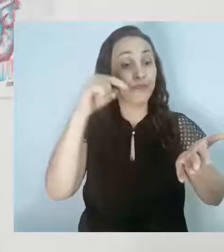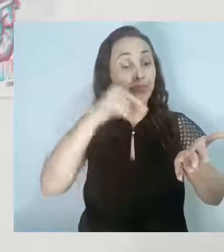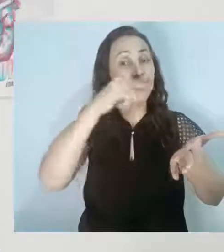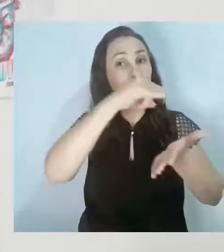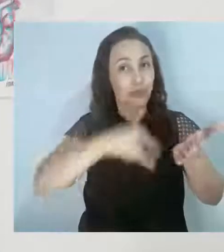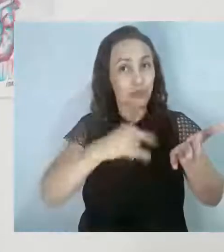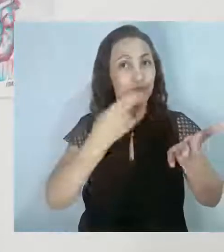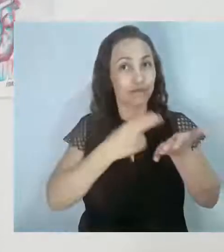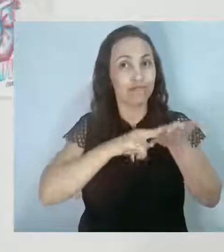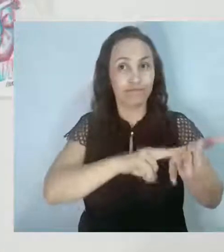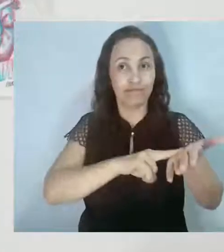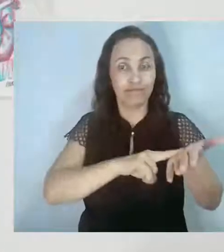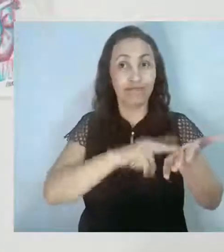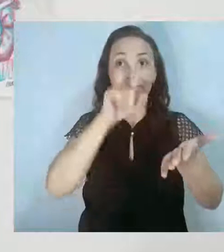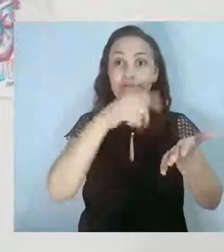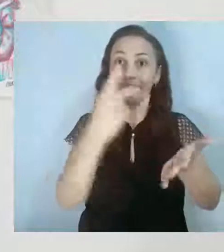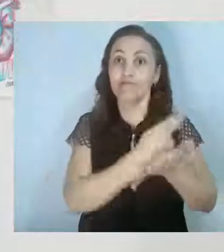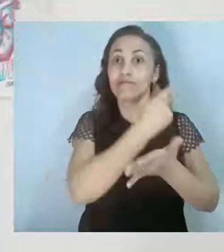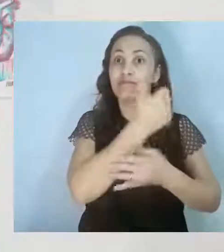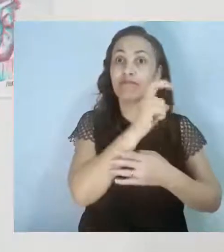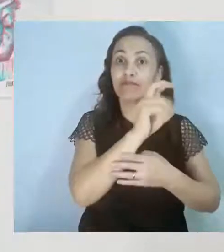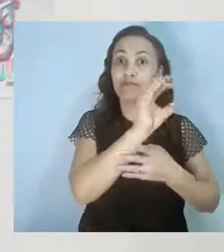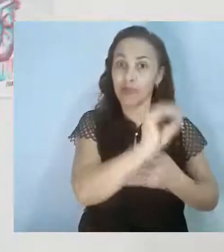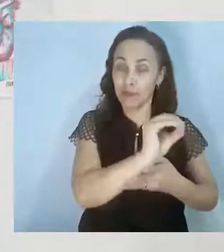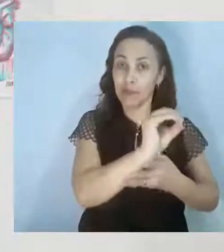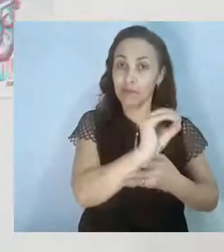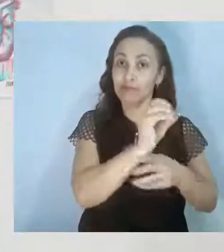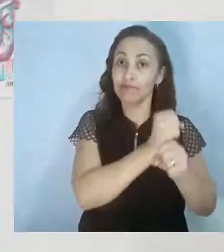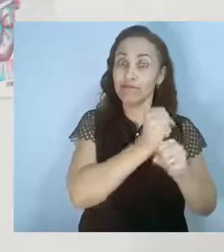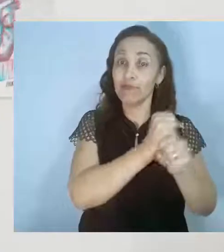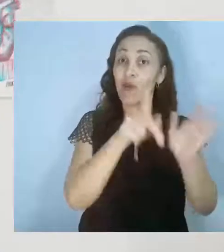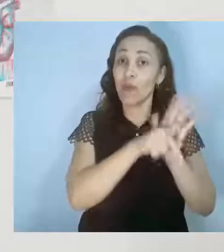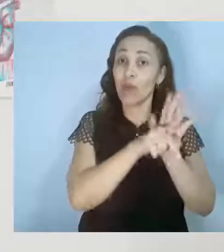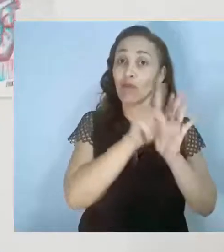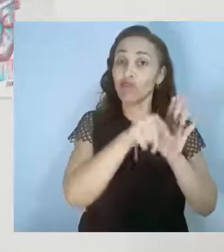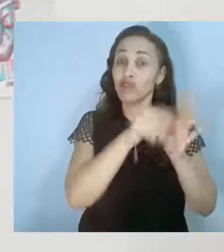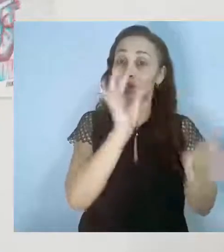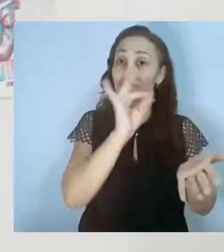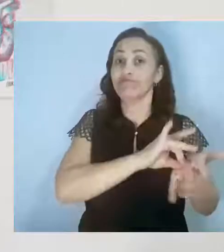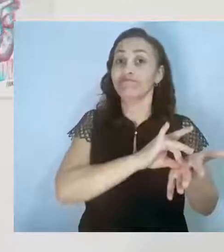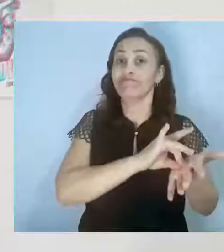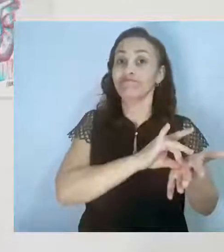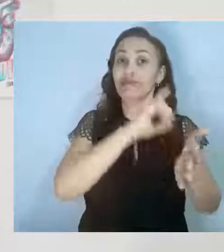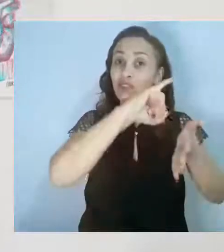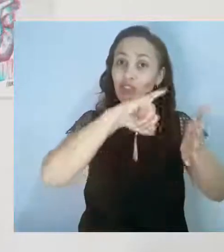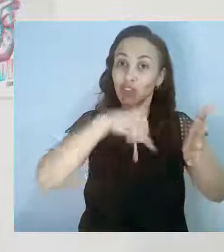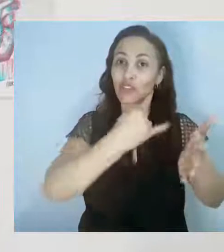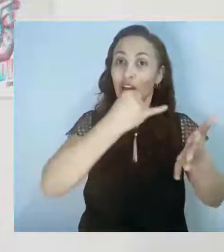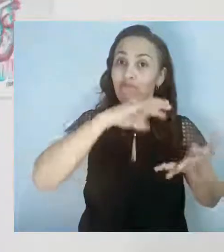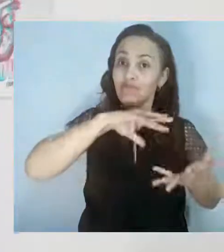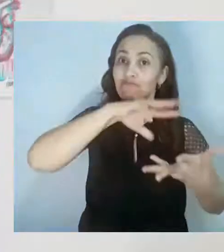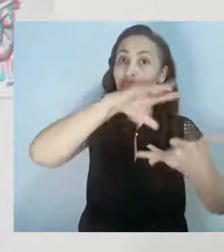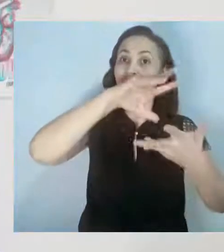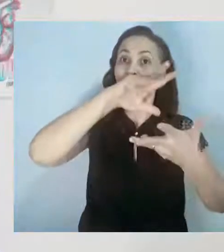que é em ocasião dos 150 anos da declaração de São José como padroeiro universal da